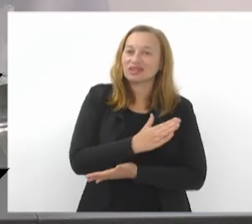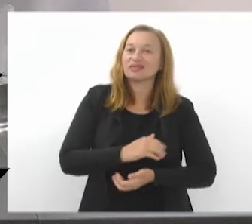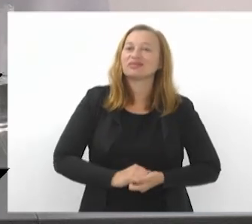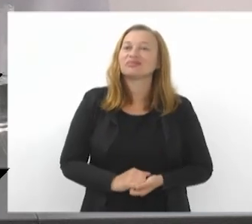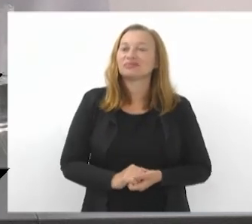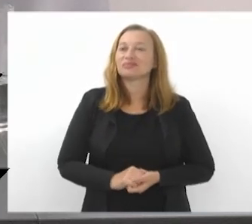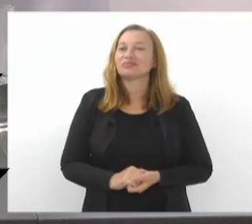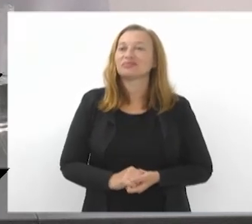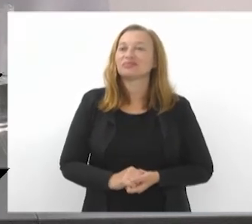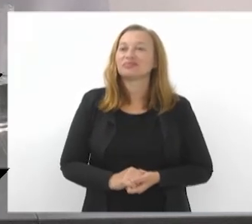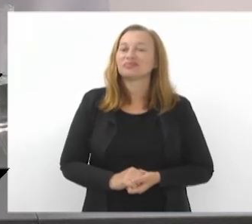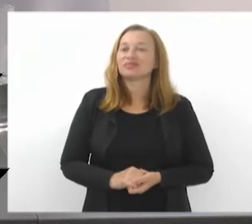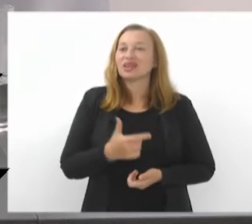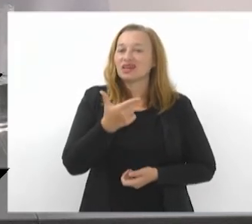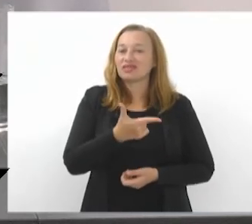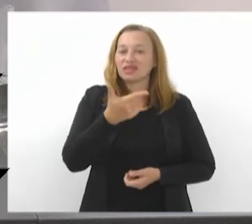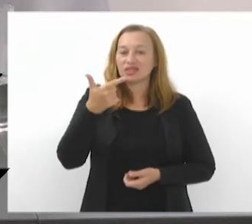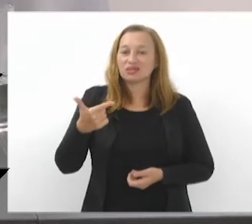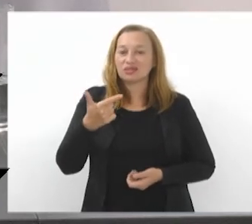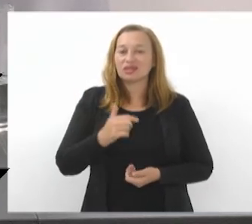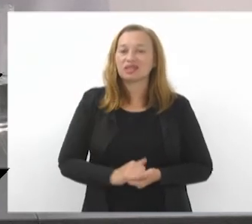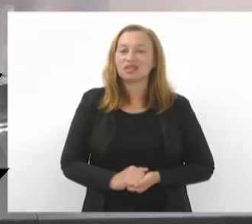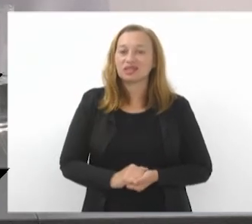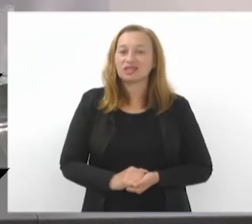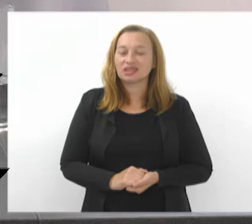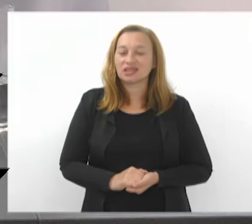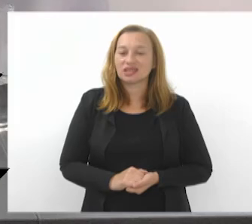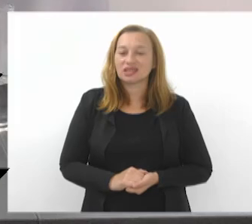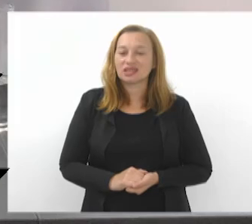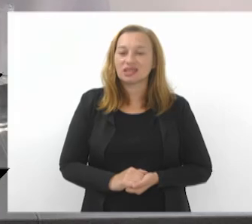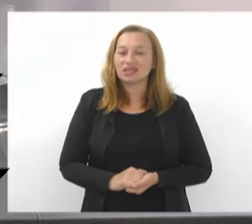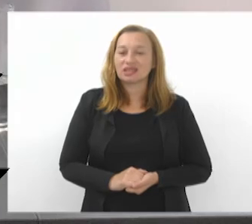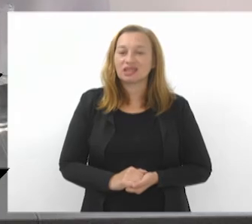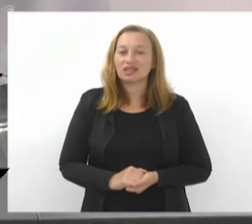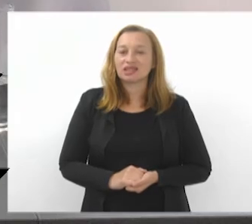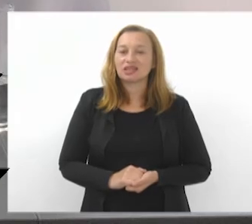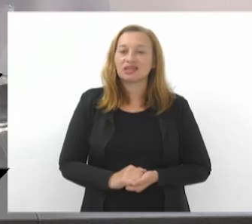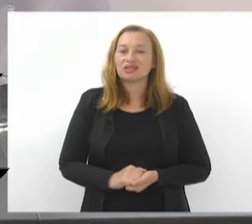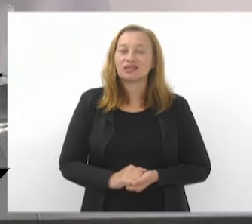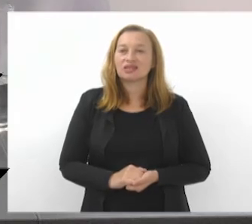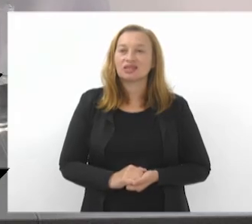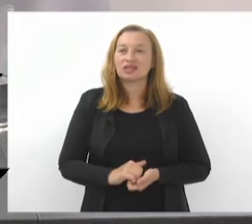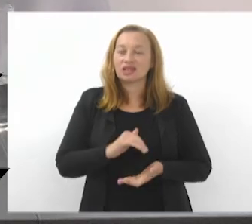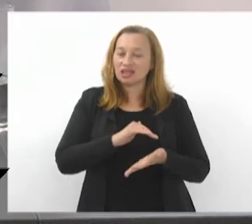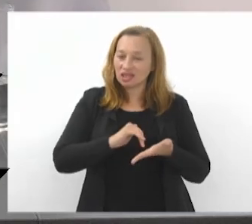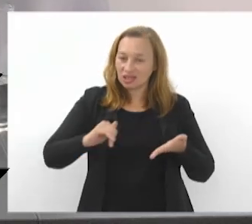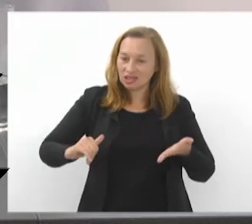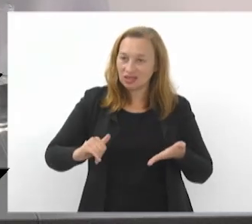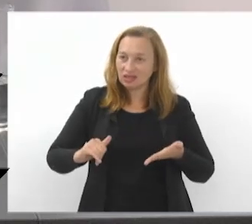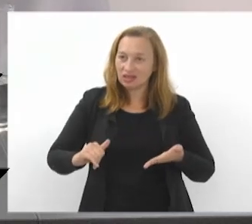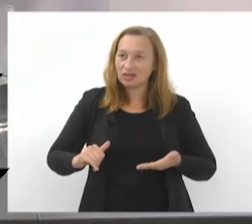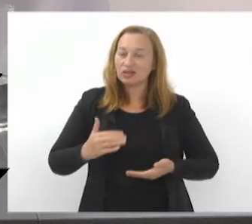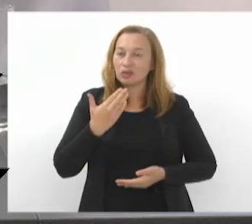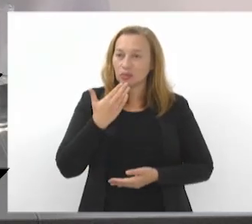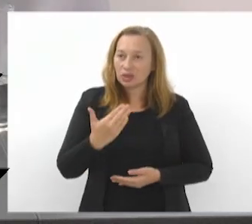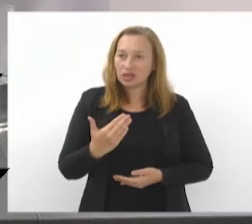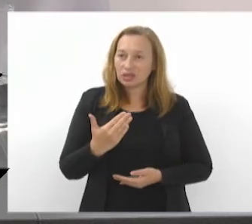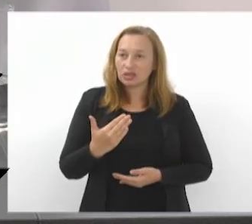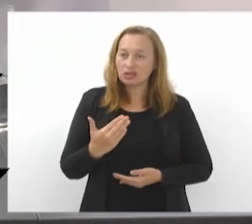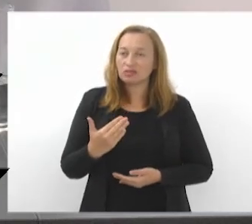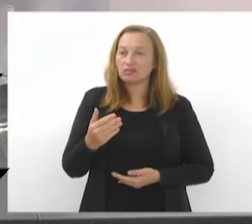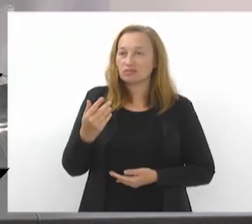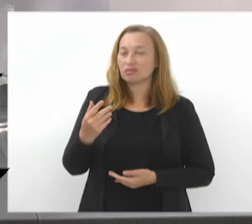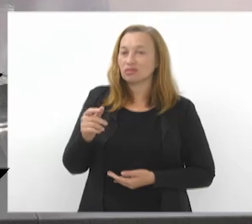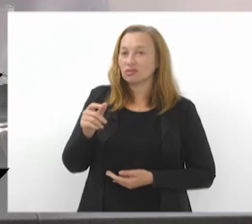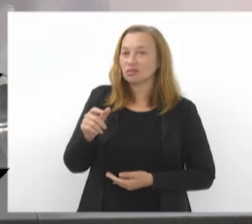aprovado. 22 da pauta. O projeto 22 da pauta foi retirado aqui a pedido do